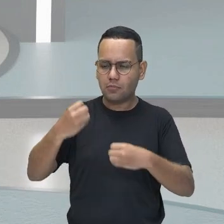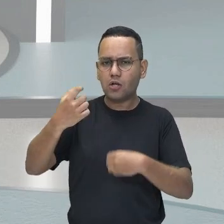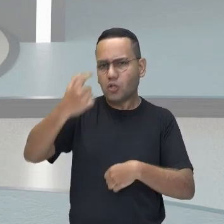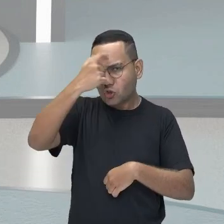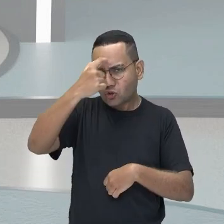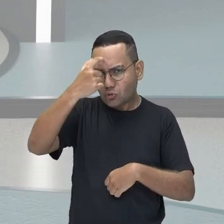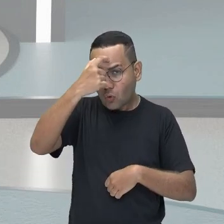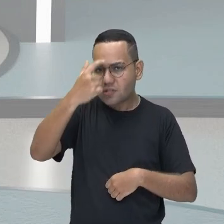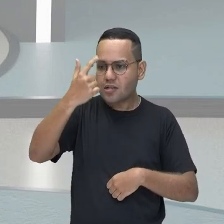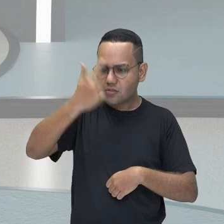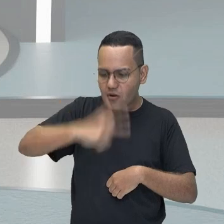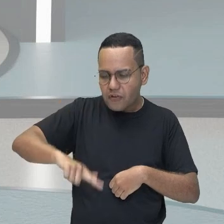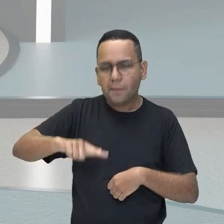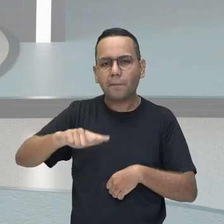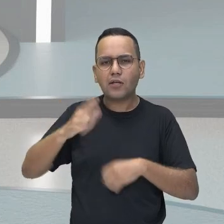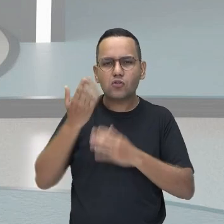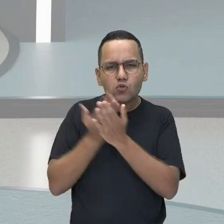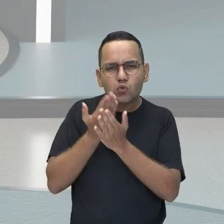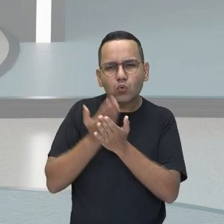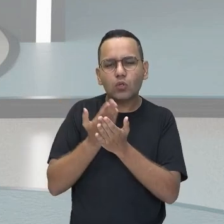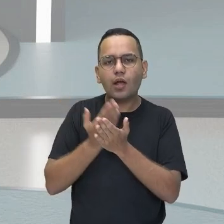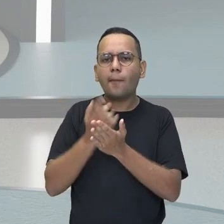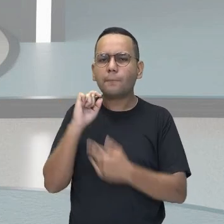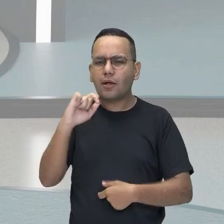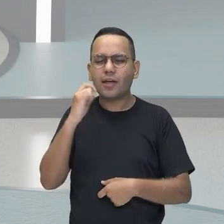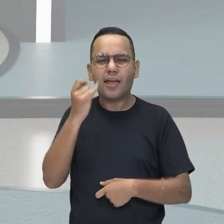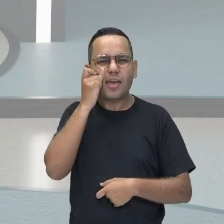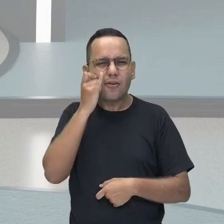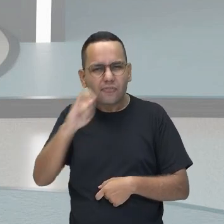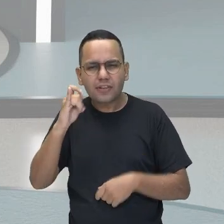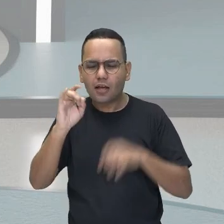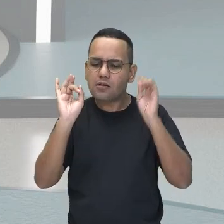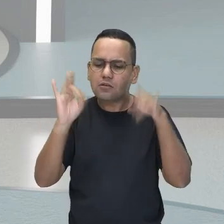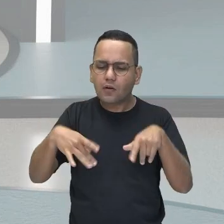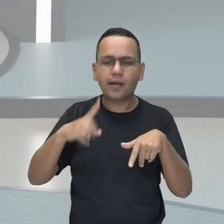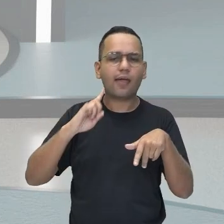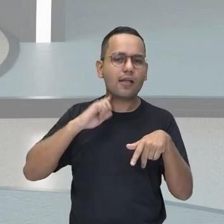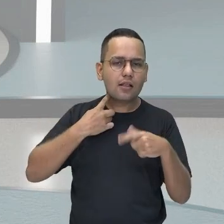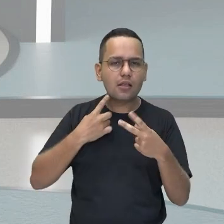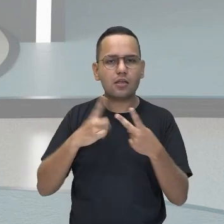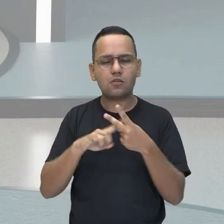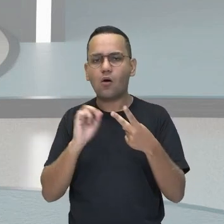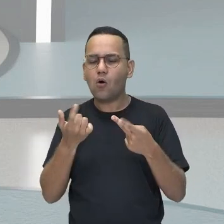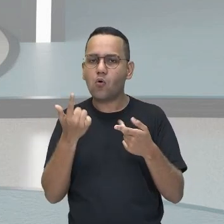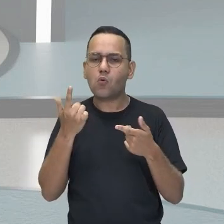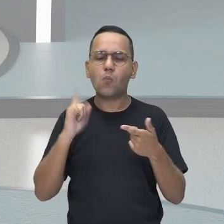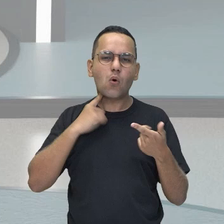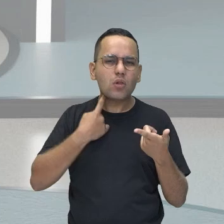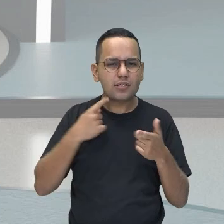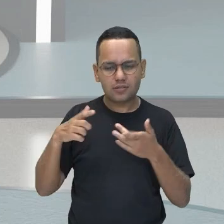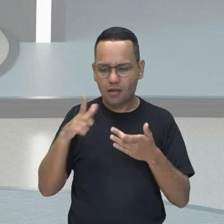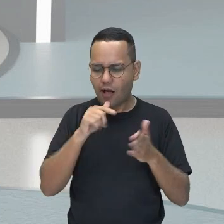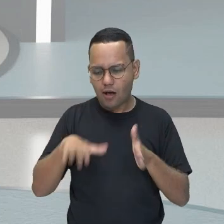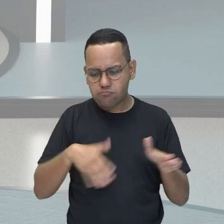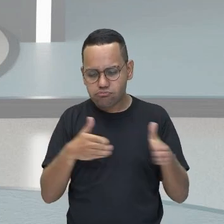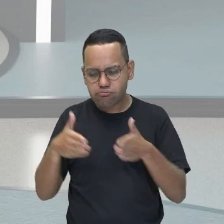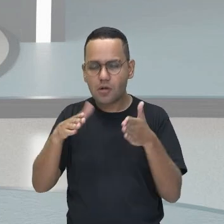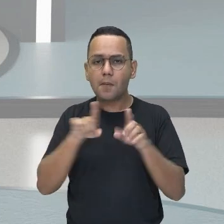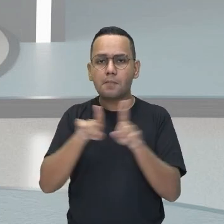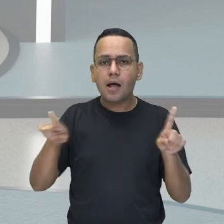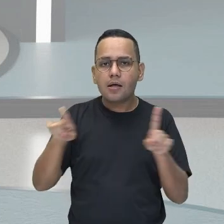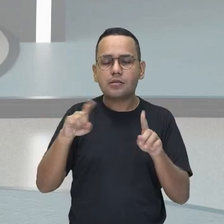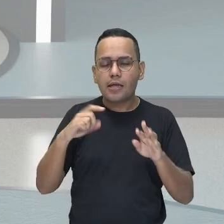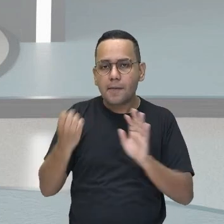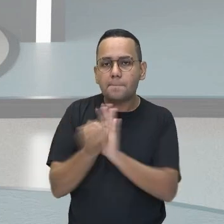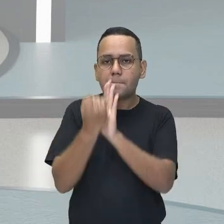reeduquemos aí para não jogar lixo, para não poluir os canais, os rios, porque isso vai ter impacto direto não só na vida dos outros,